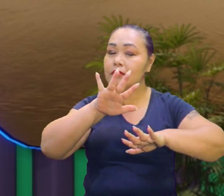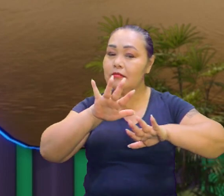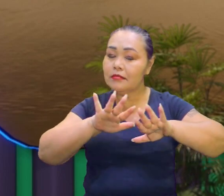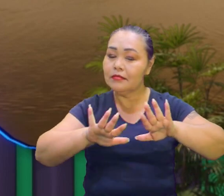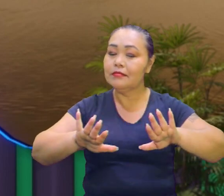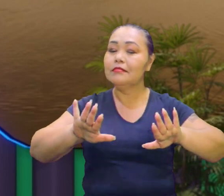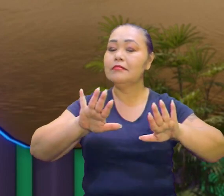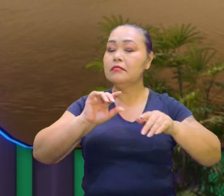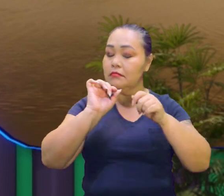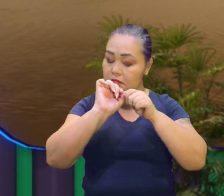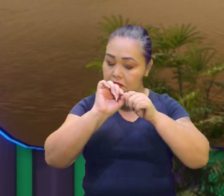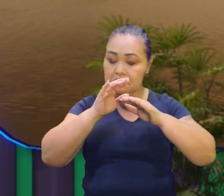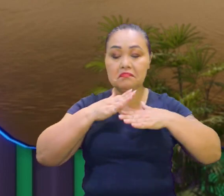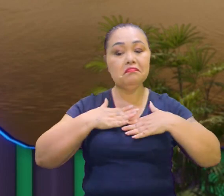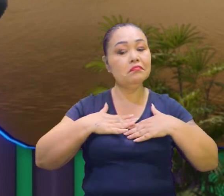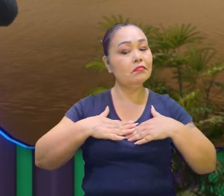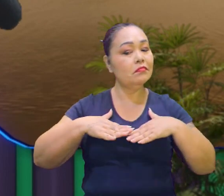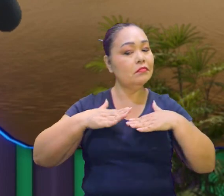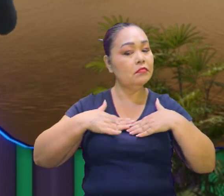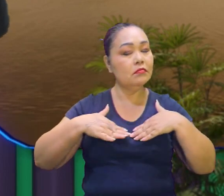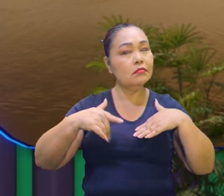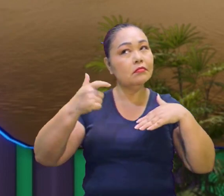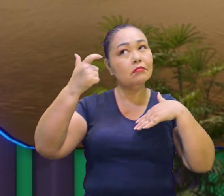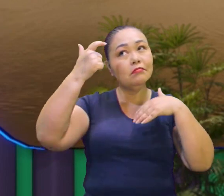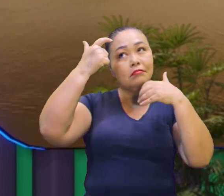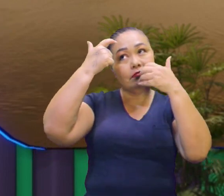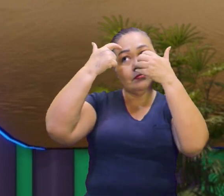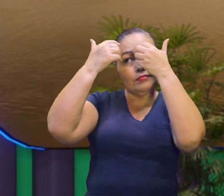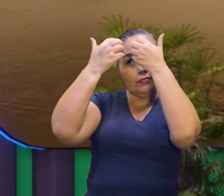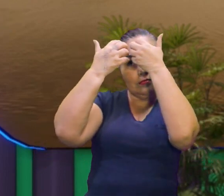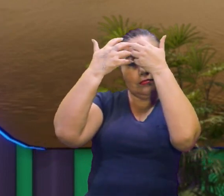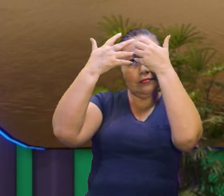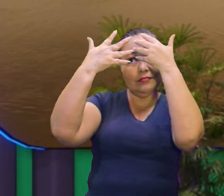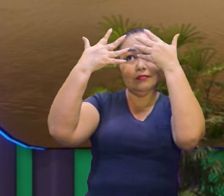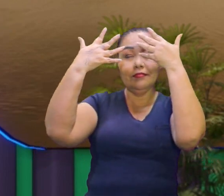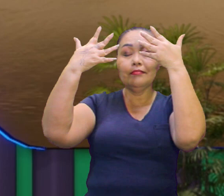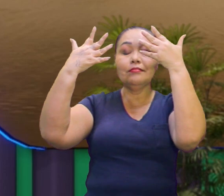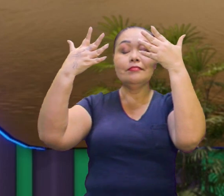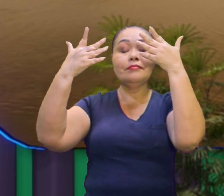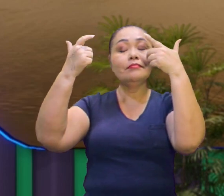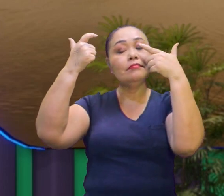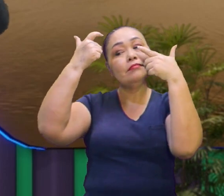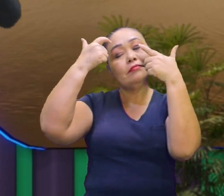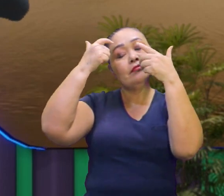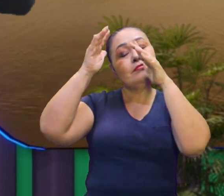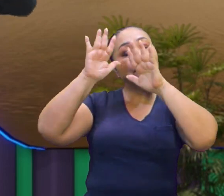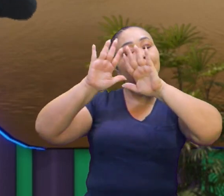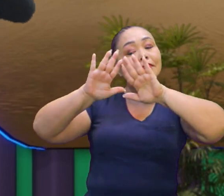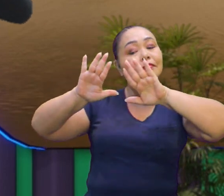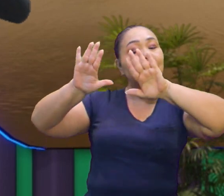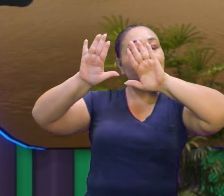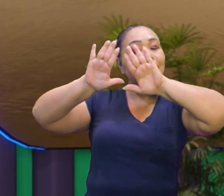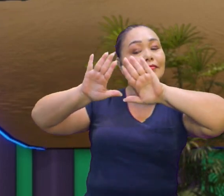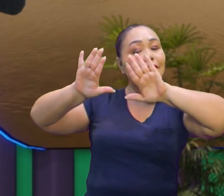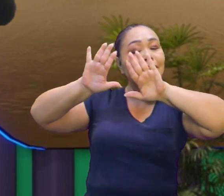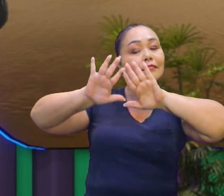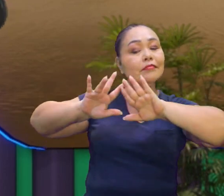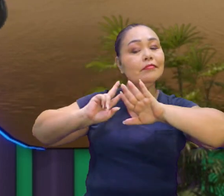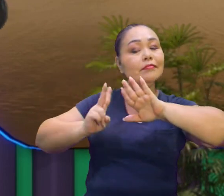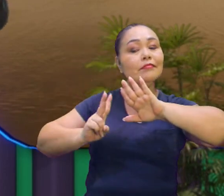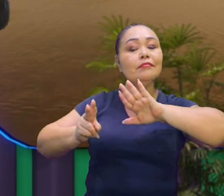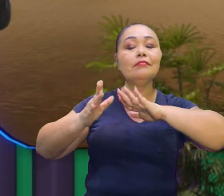coisas com tranquilidade, com a mente aberta, com a mente suave na nave,